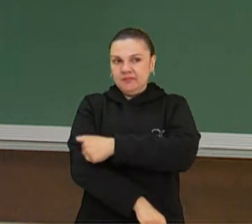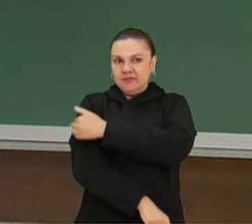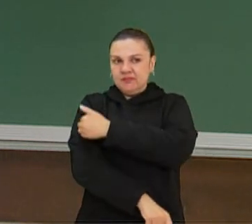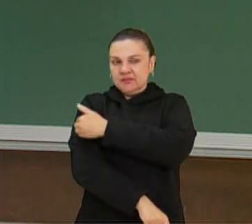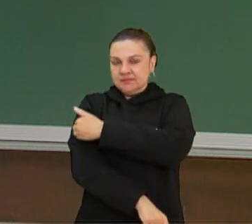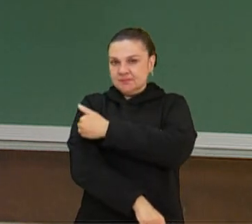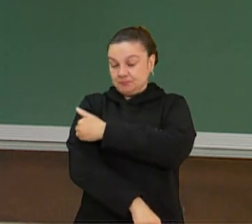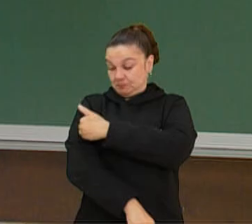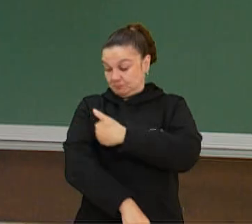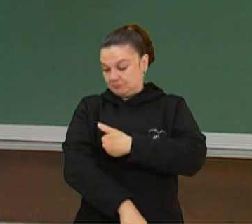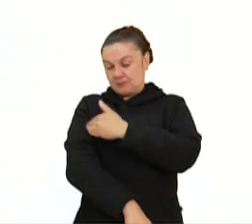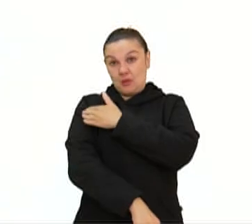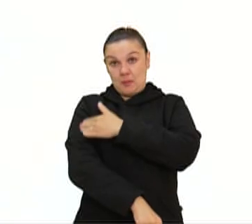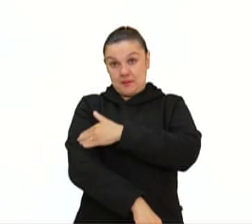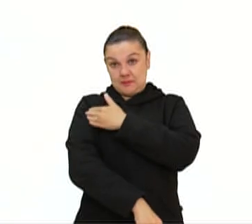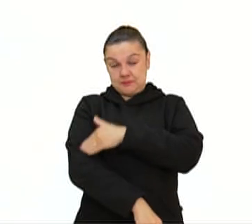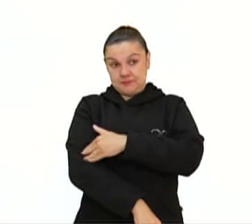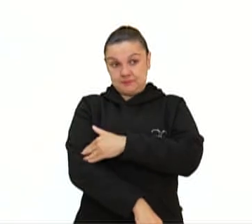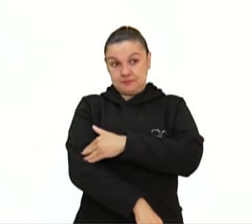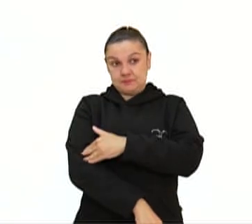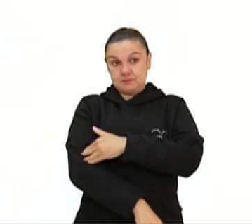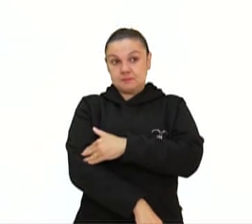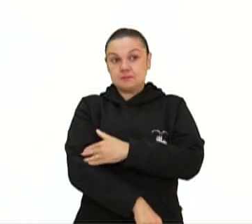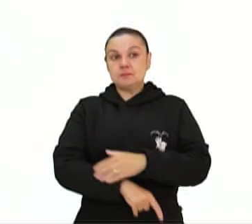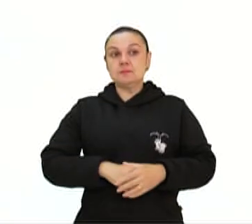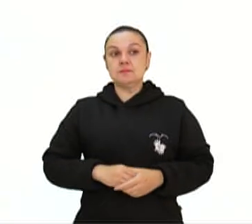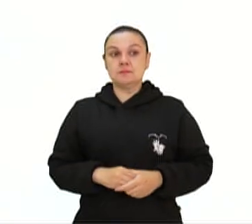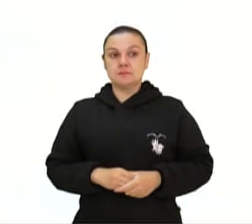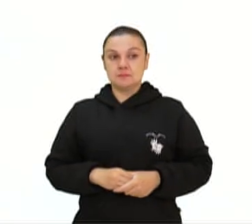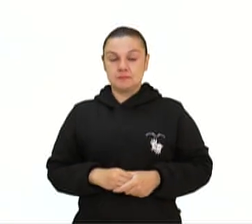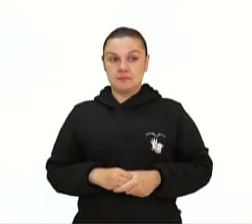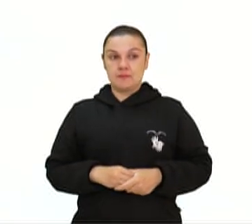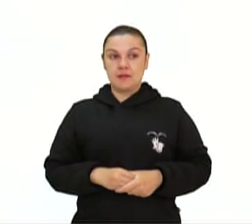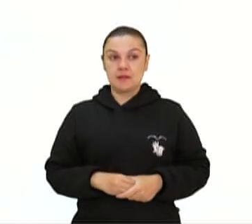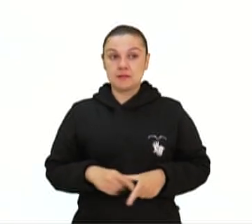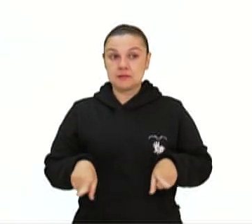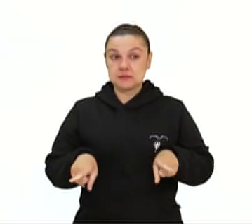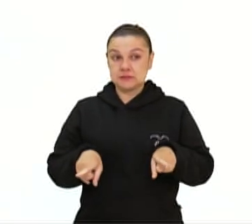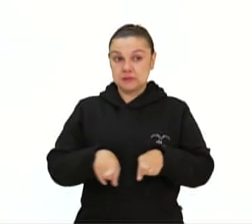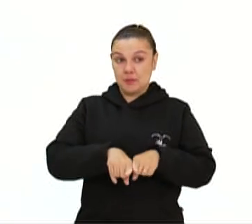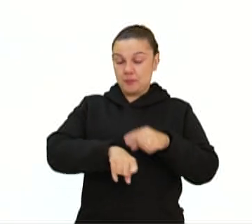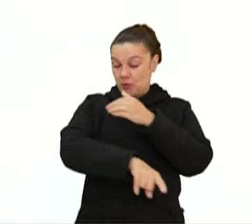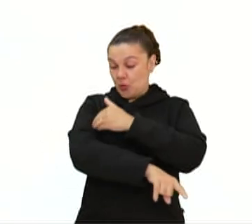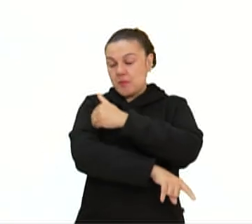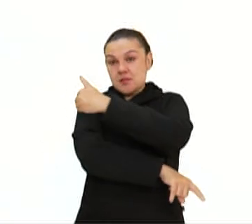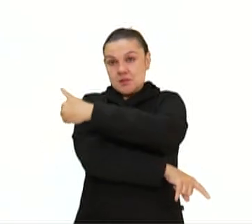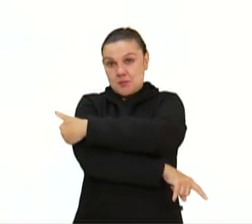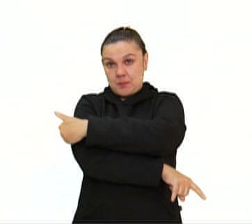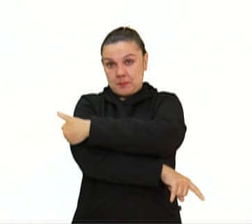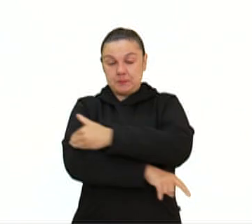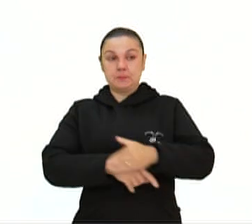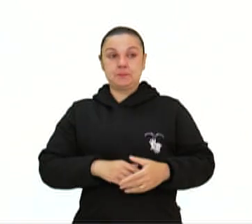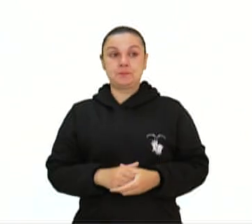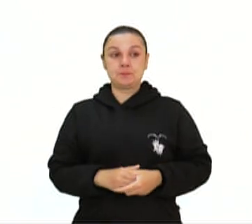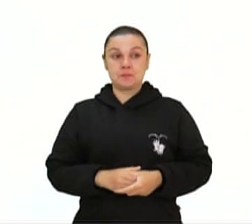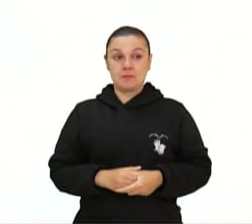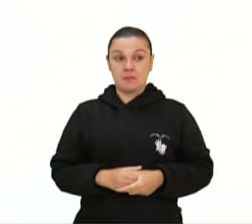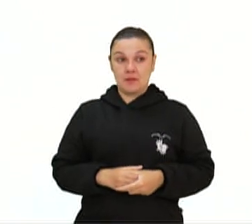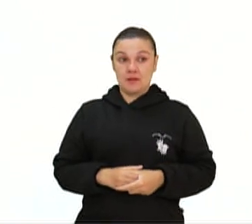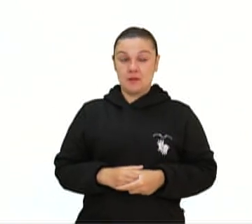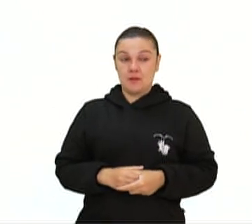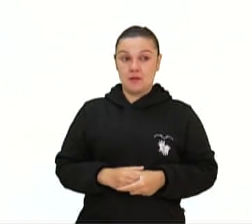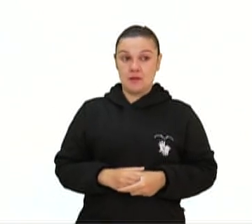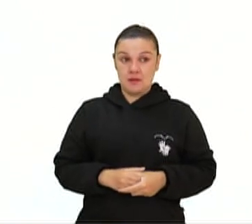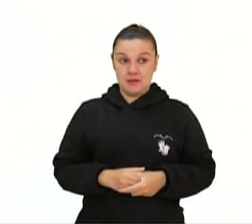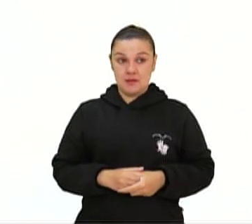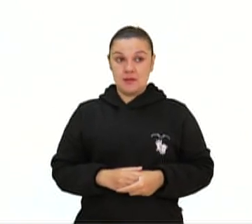posterior ali do antebraço, tá? E também nós temos o bíceps, que fica na parte anterior. Quando eu estou falando dos